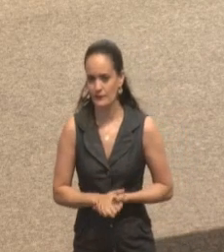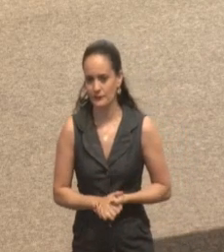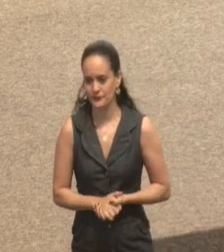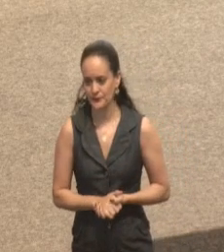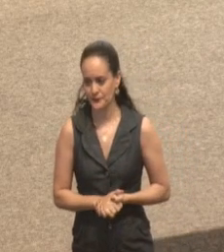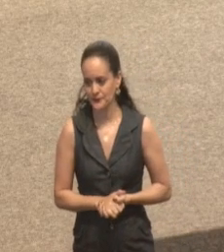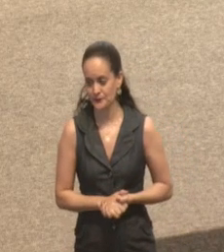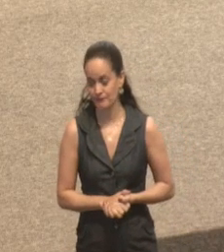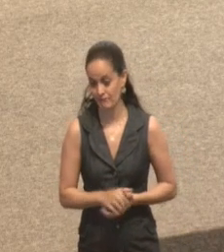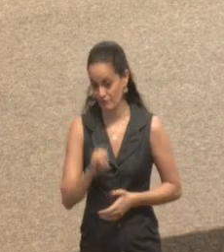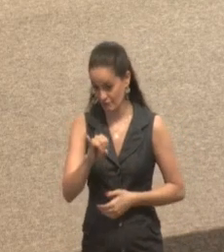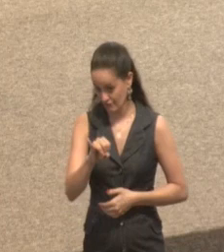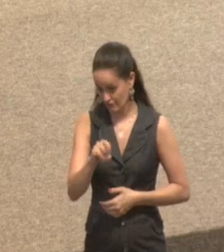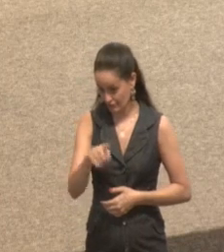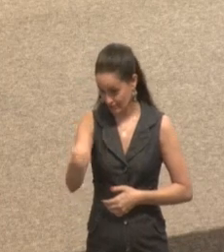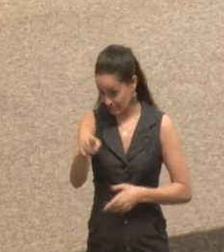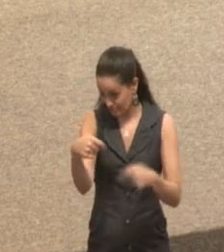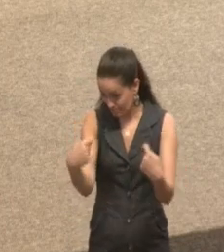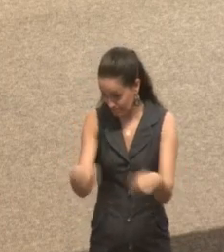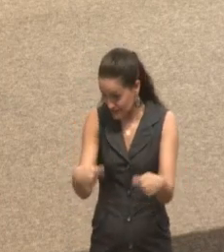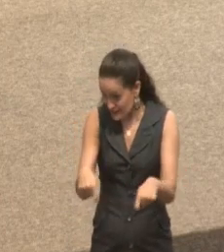Isso se depender de você.